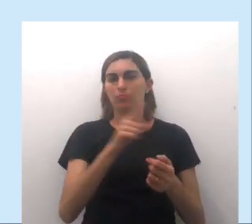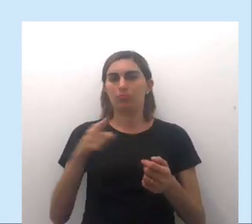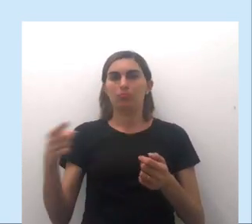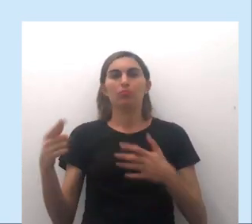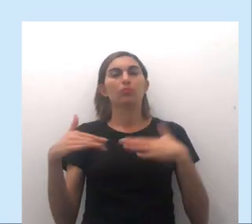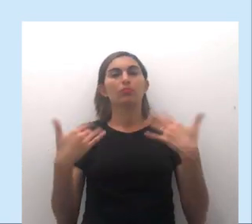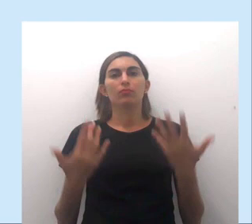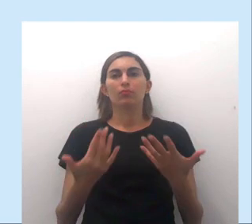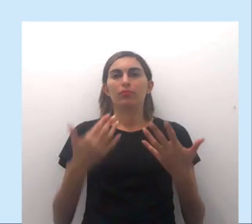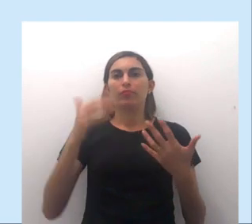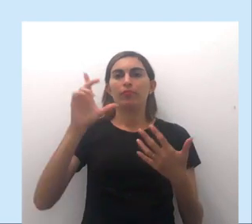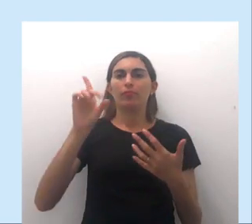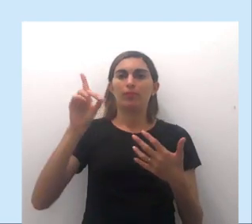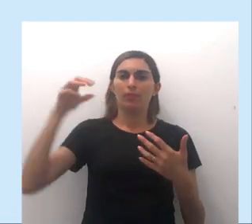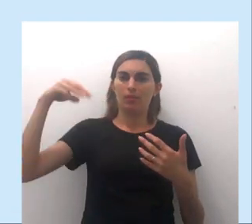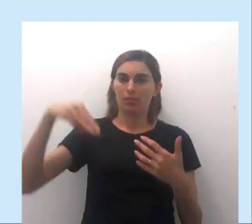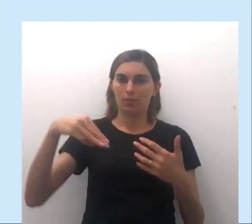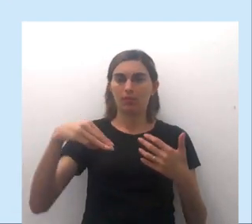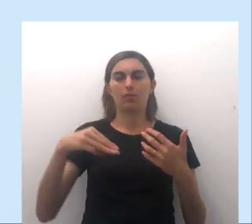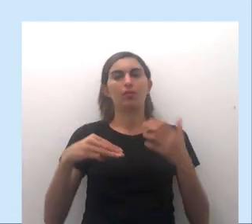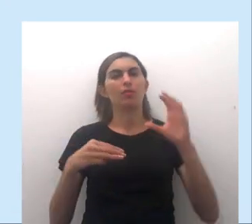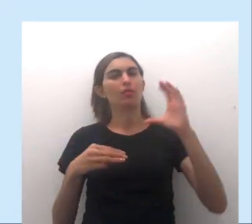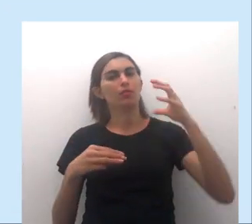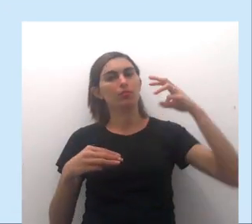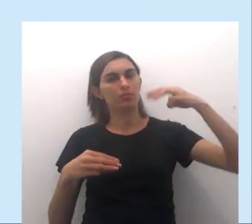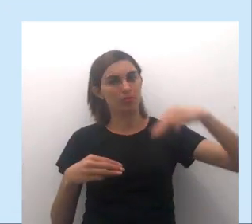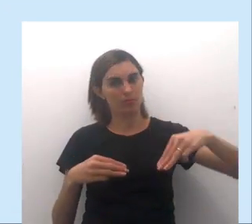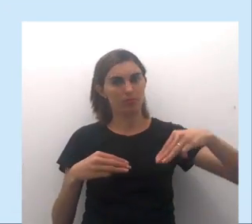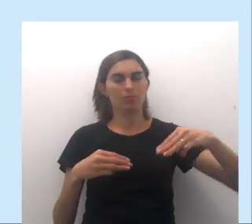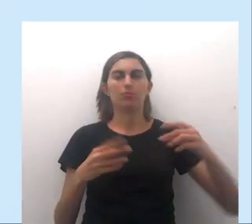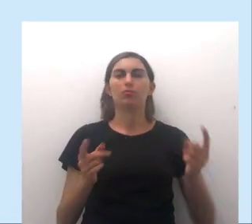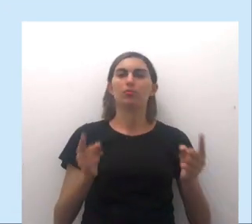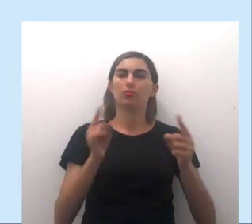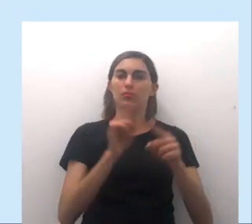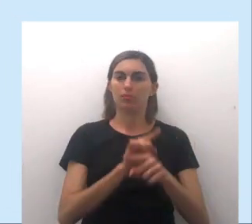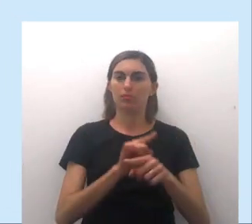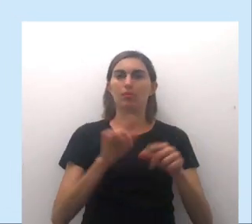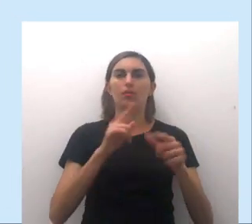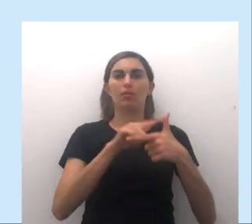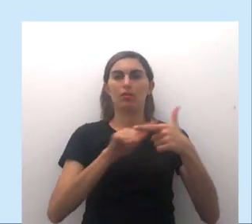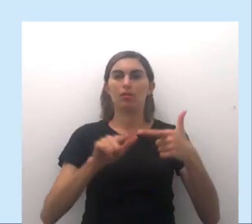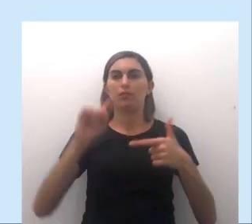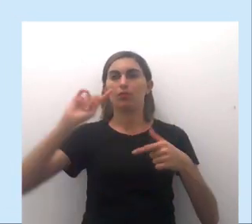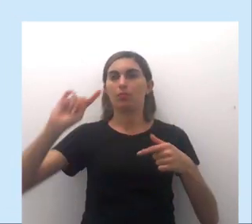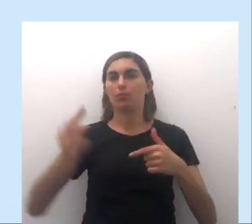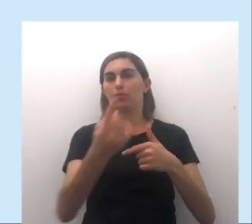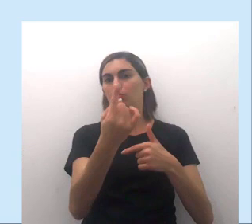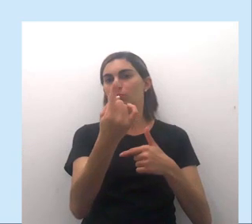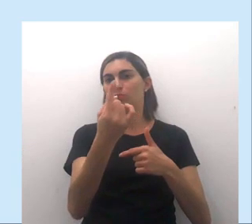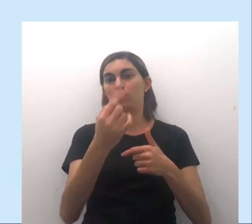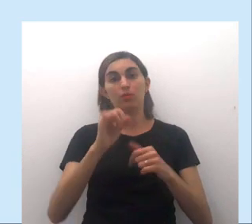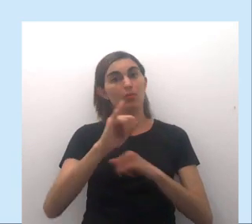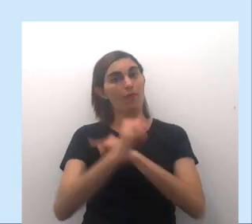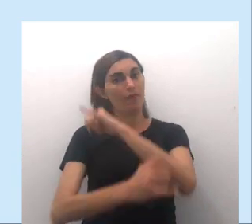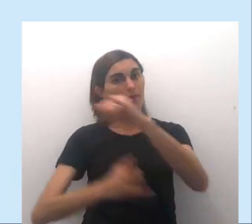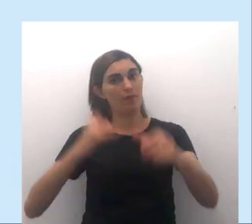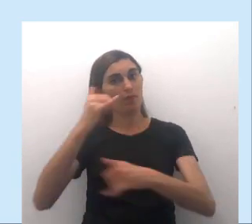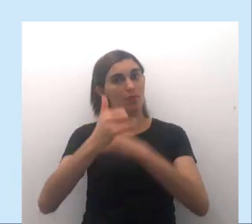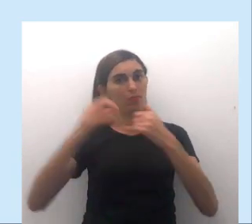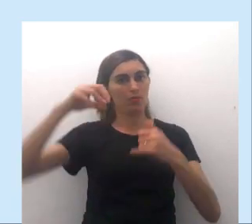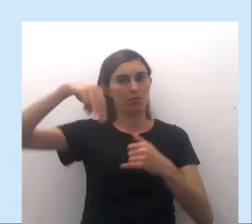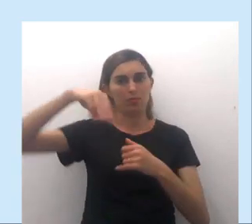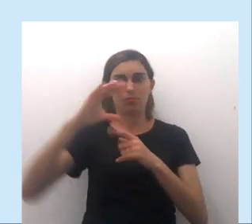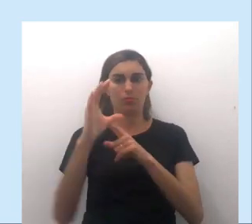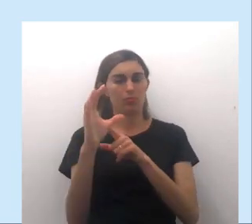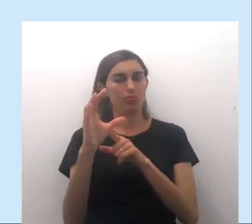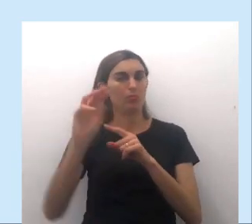3. Então, de decímetro, de centímetro para decímetro, divide por 1000. Então, se a informação está em